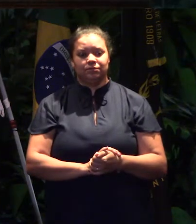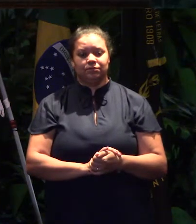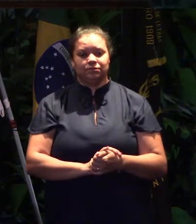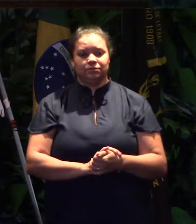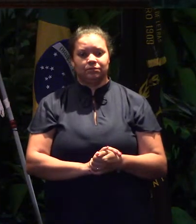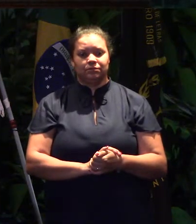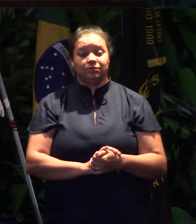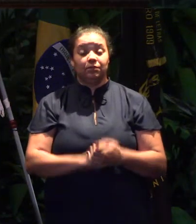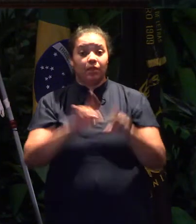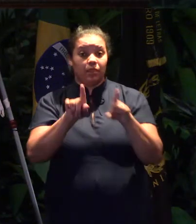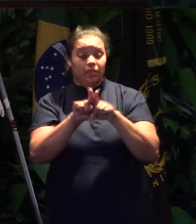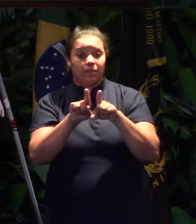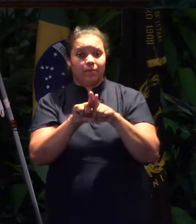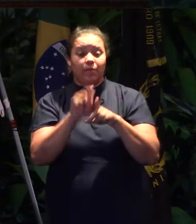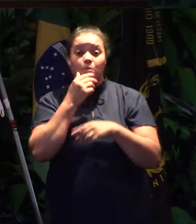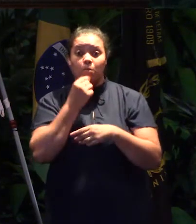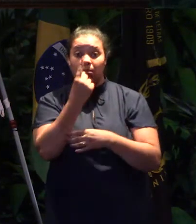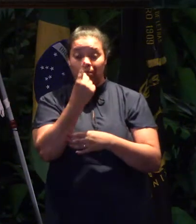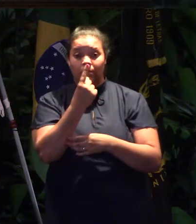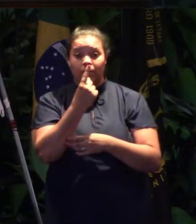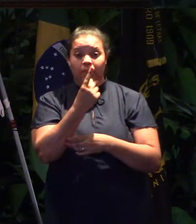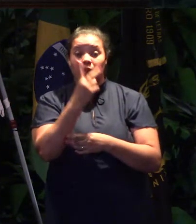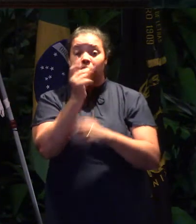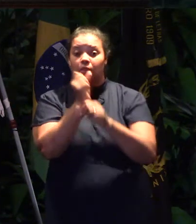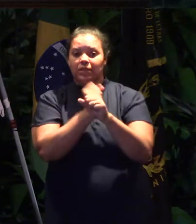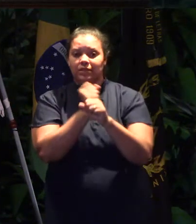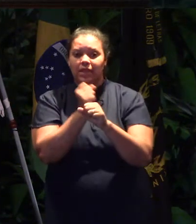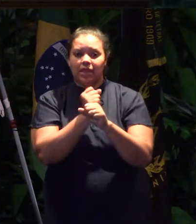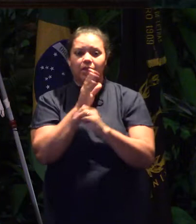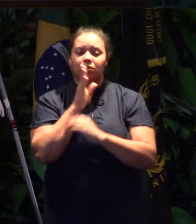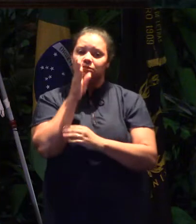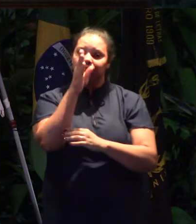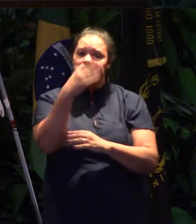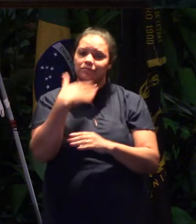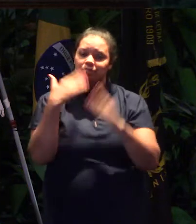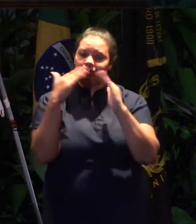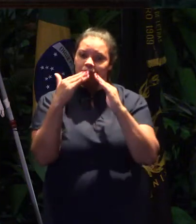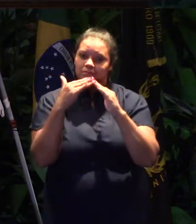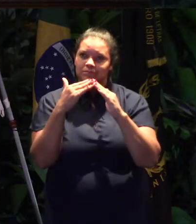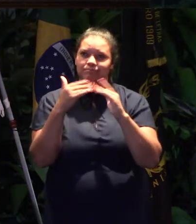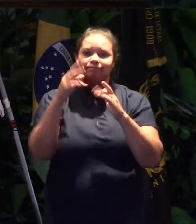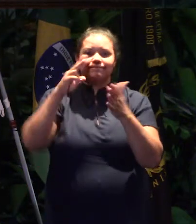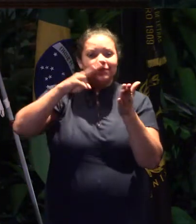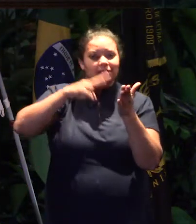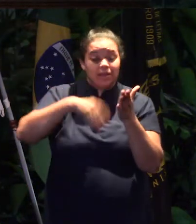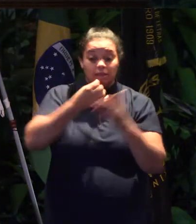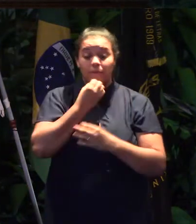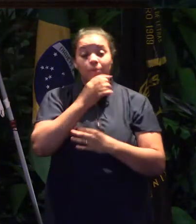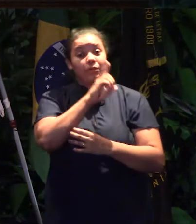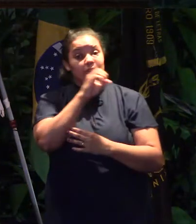Houve ainda um senhor que, durante 2 anos seguidos, foi pontualmente à minha casa para ler para mim. Chegava, dava bom